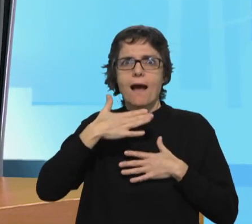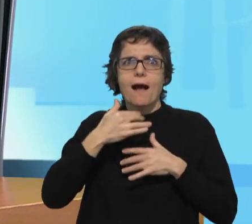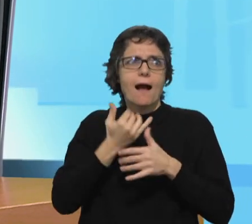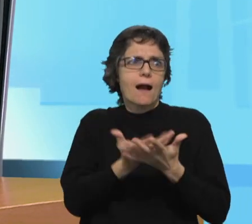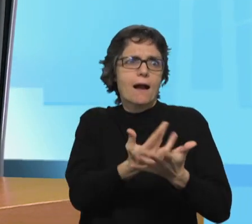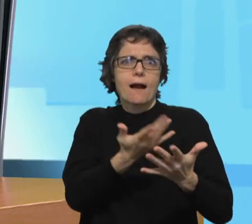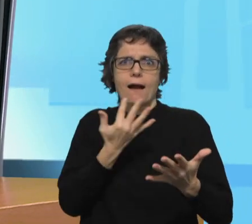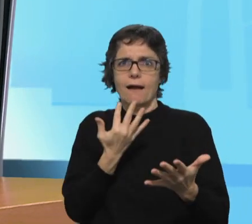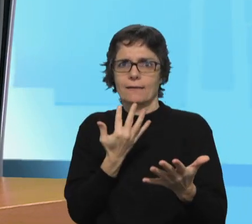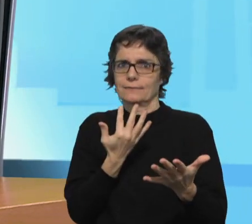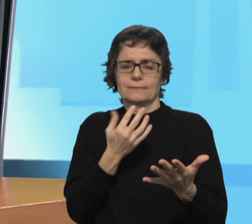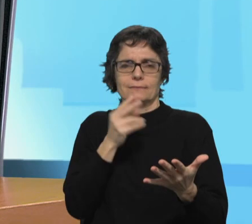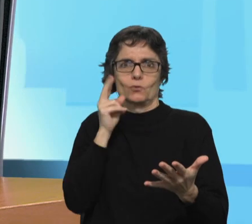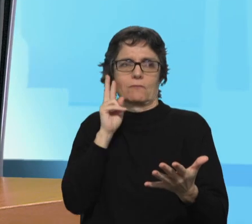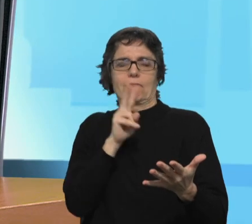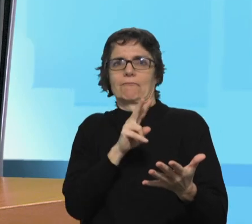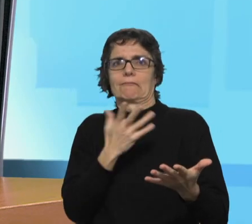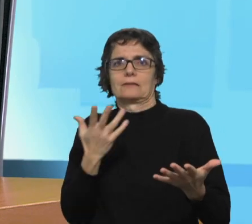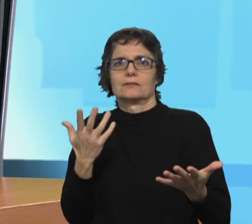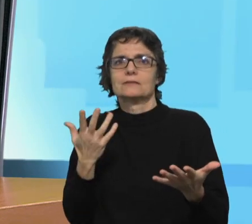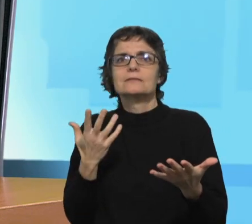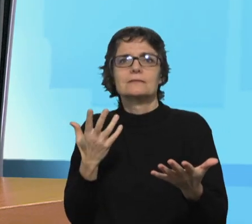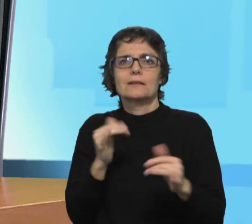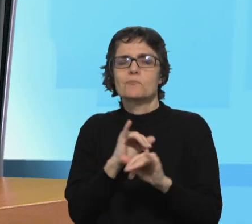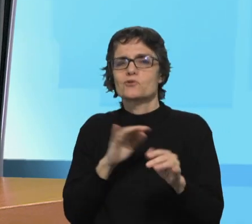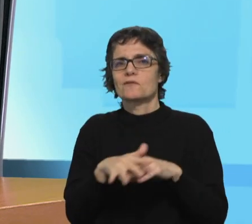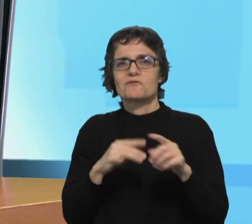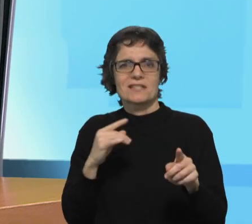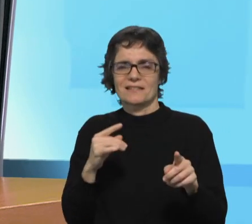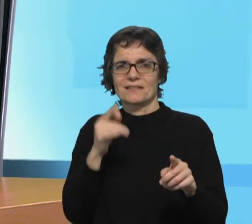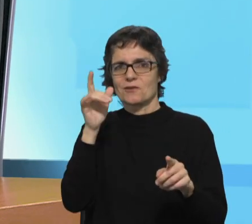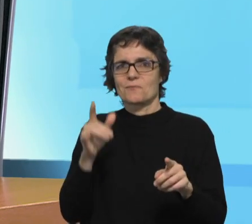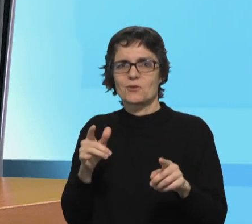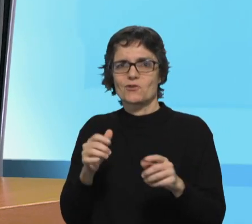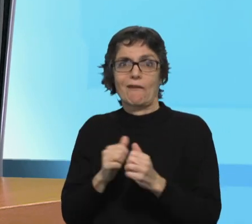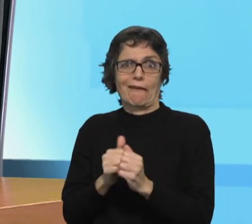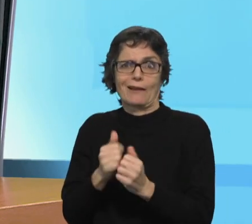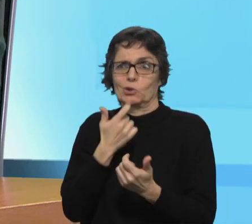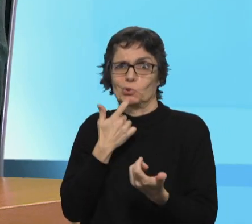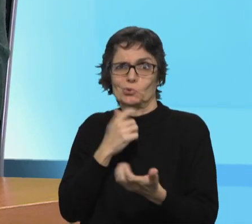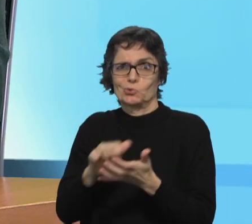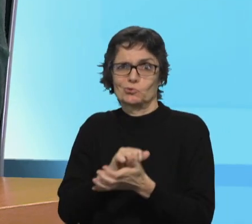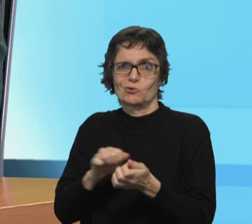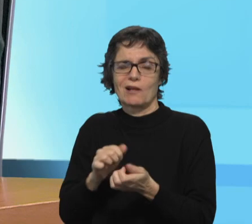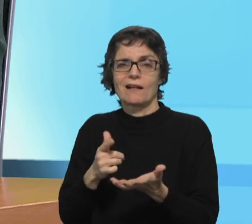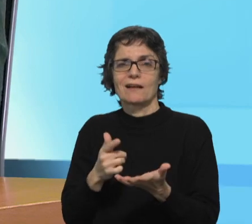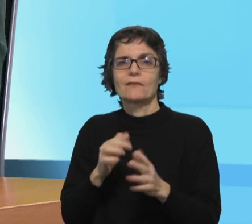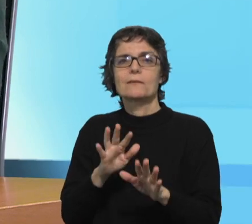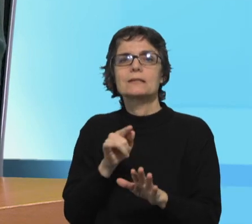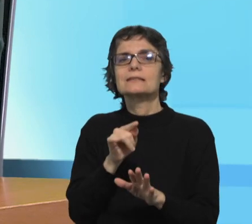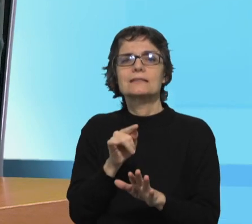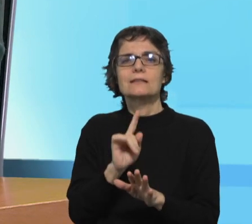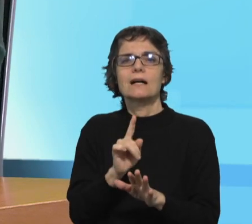sei, mais que de um lavadeiro que lava as coisas com lexívia. É para mostrar a